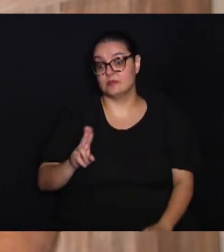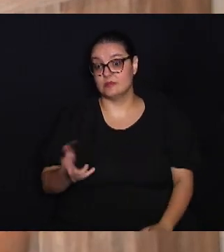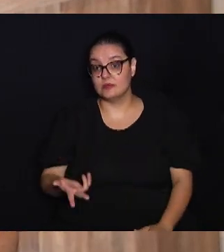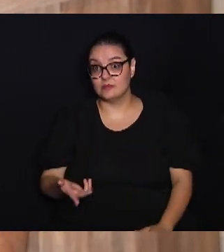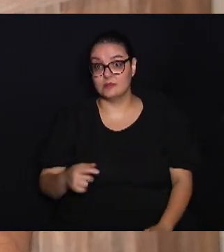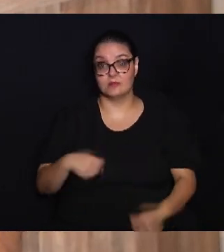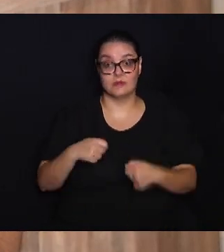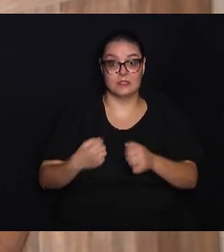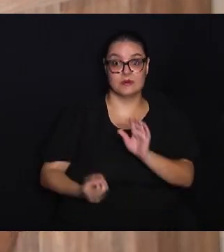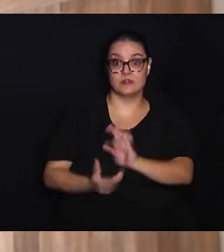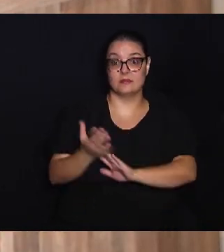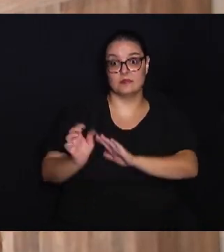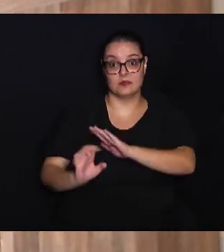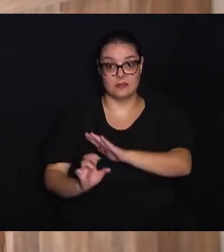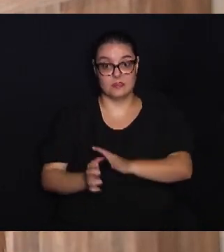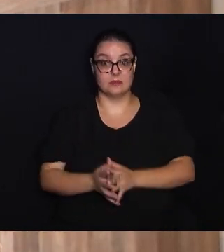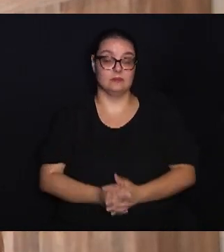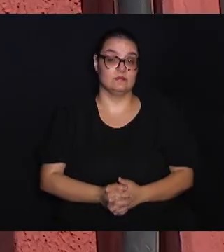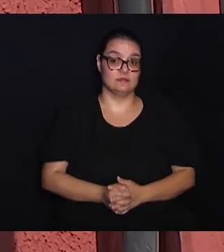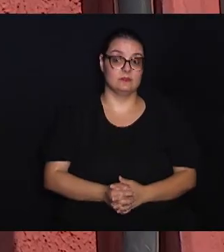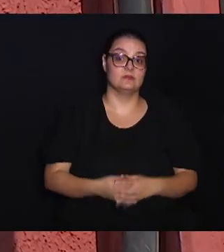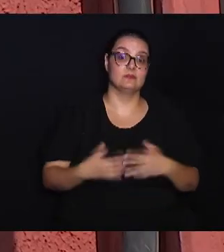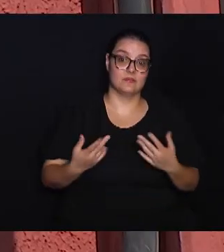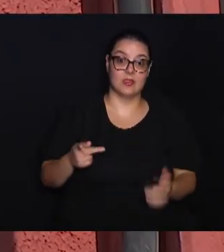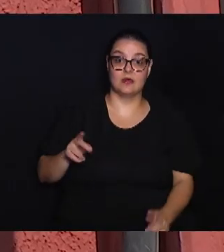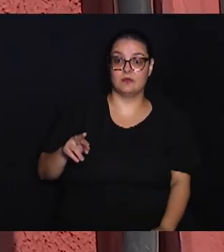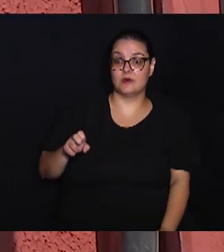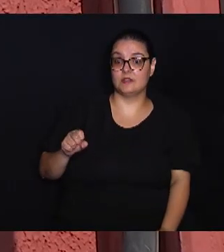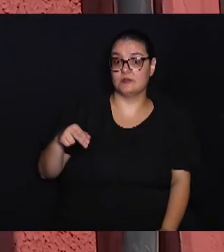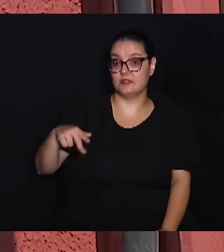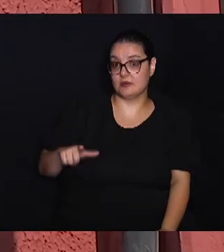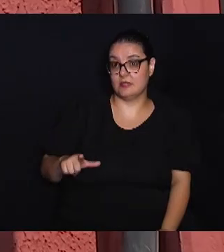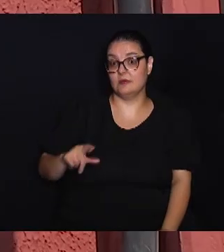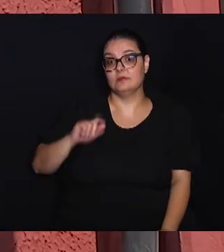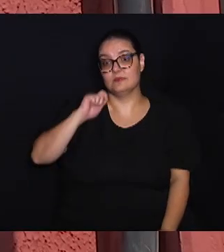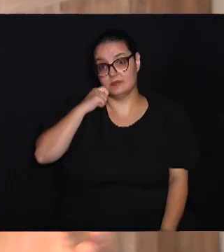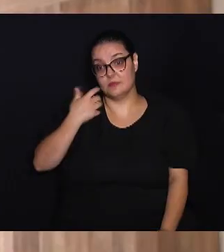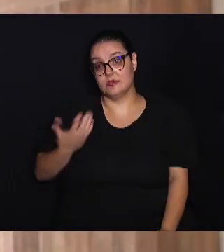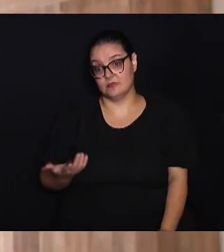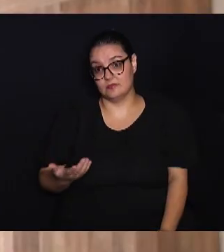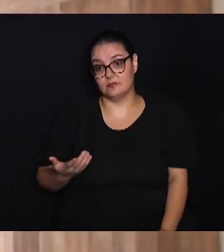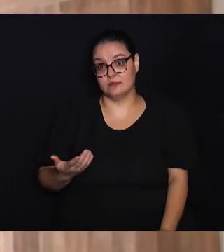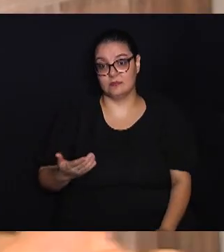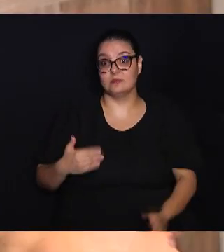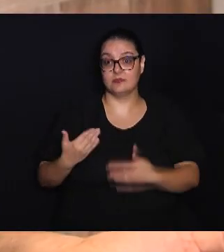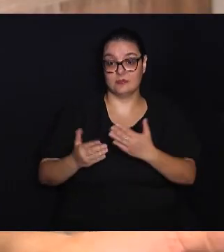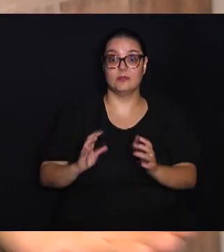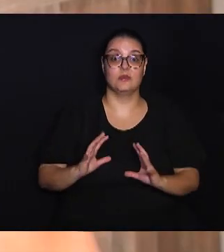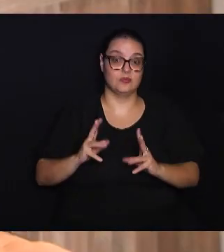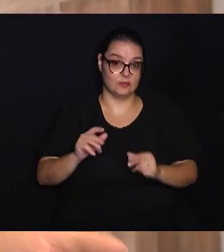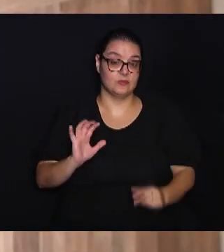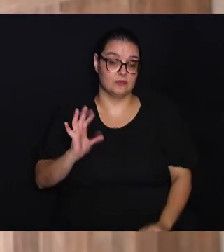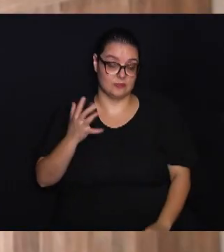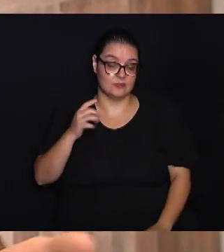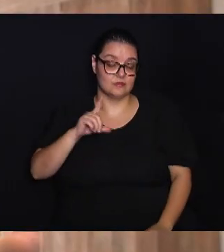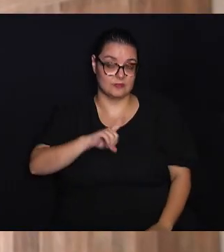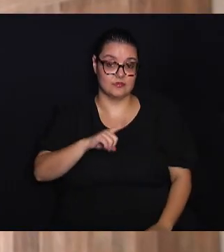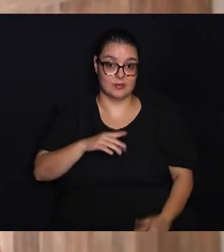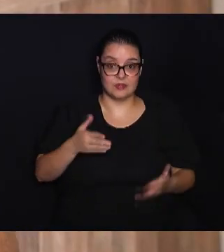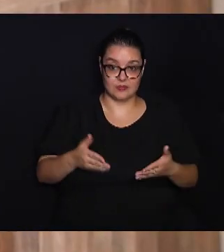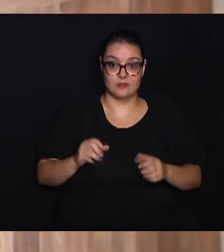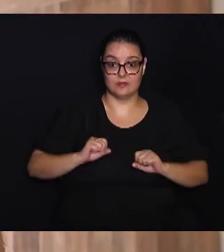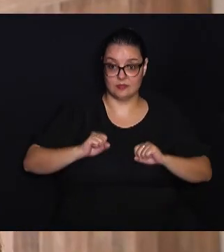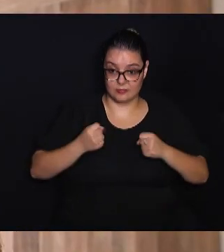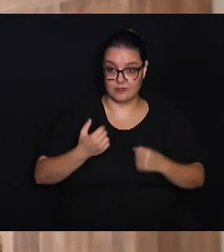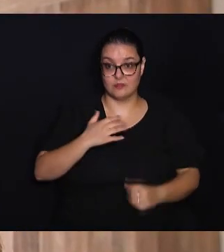nome a gente precisa montar uma empresa e ter um nome foi quando saiu o Personal do pvo tudo isso foi através tudo que aqui hoje foi através